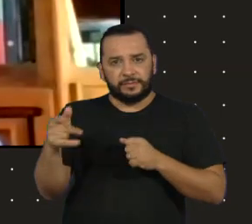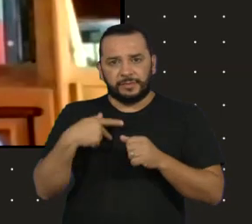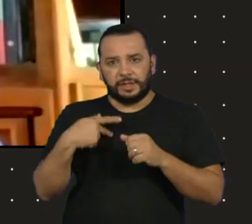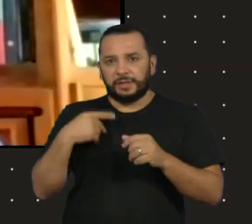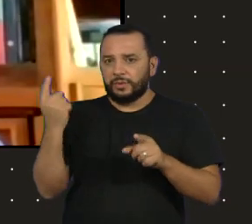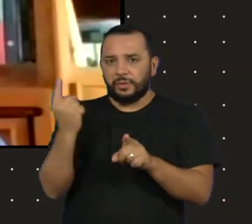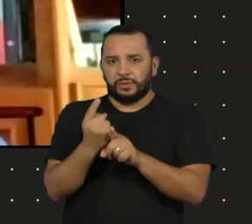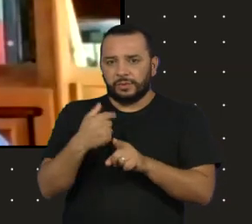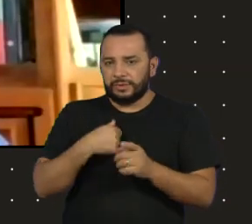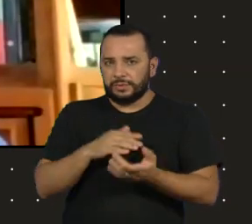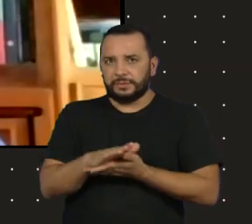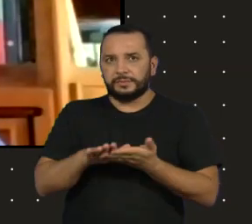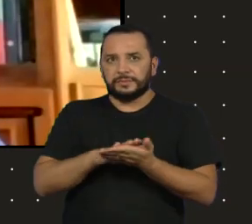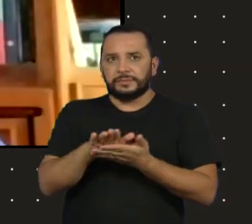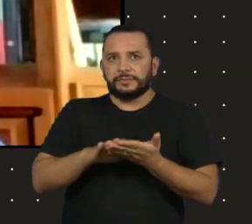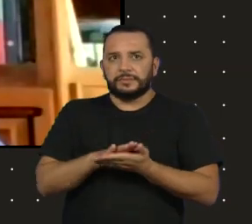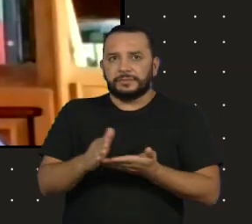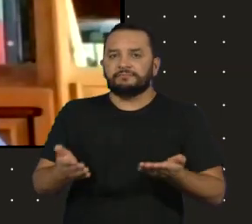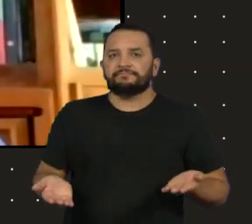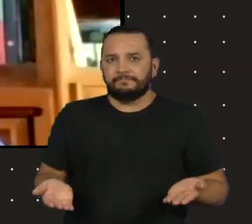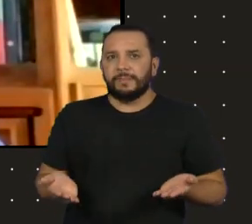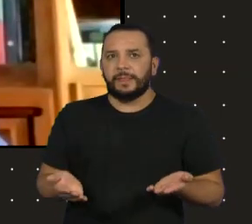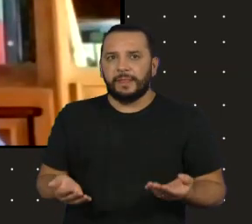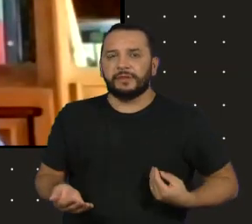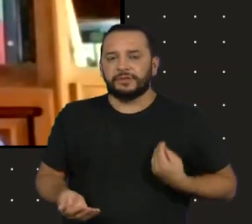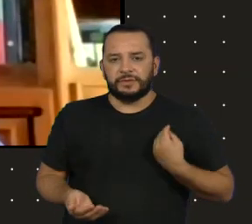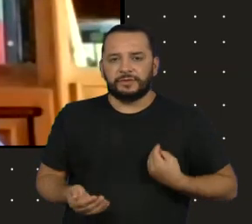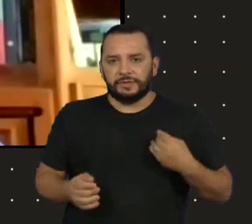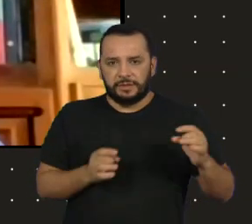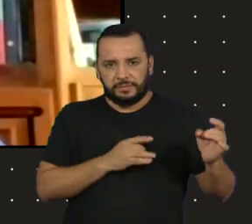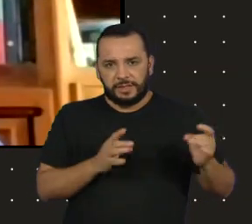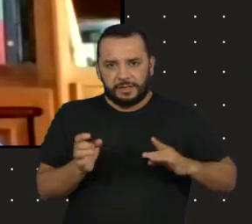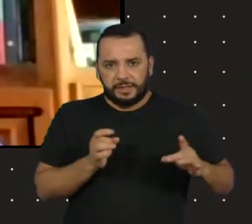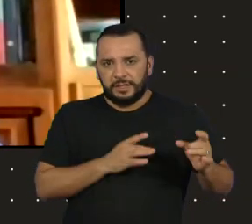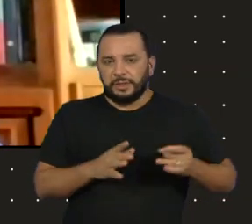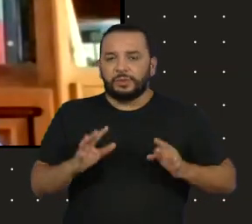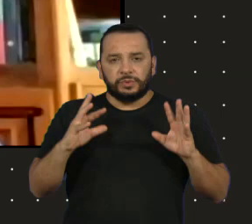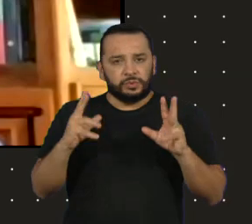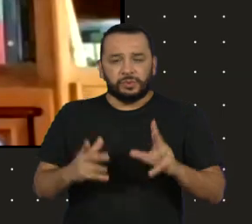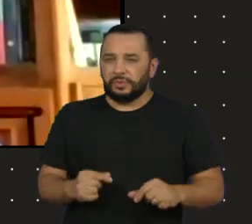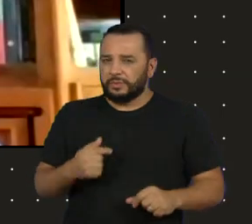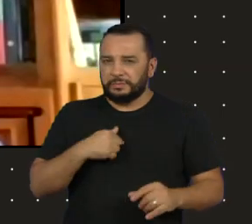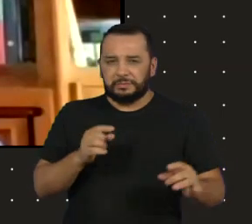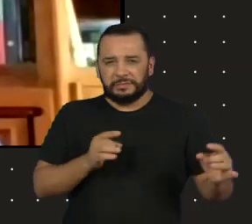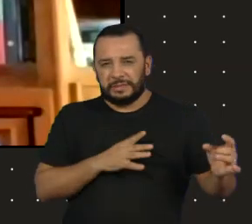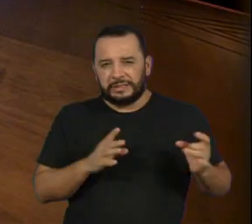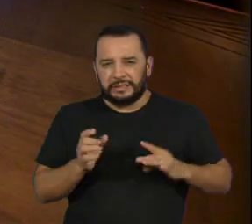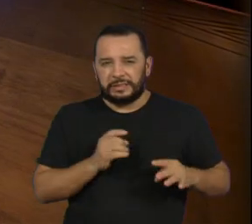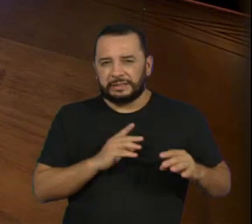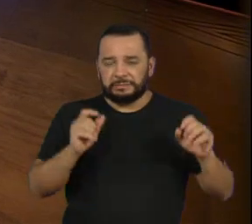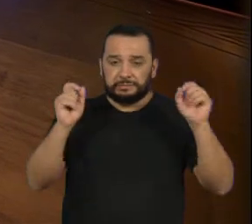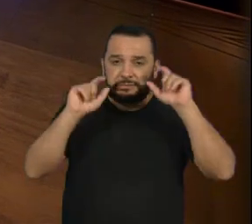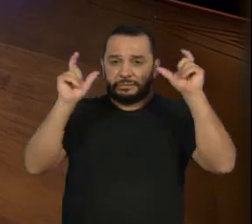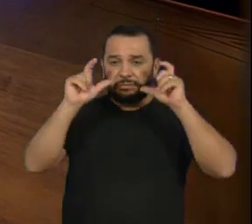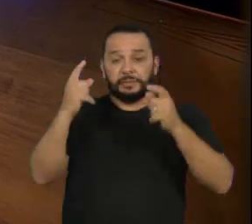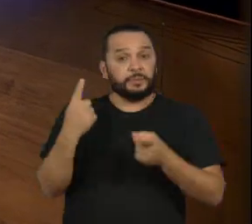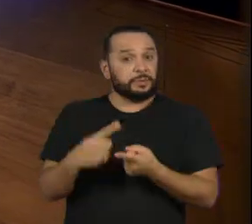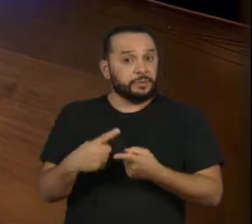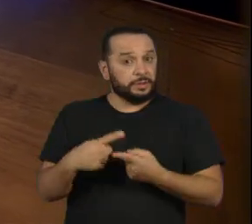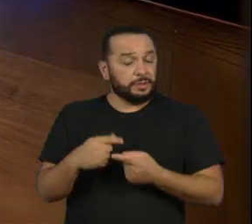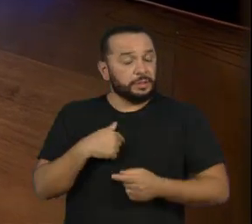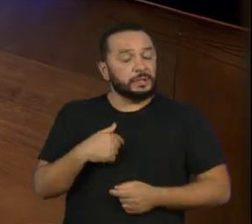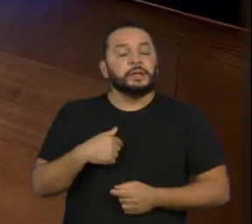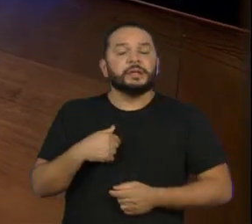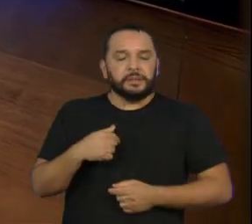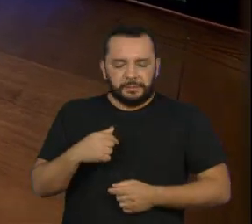não me acharam. Mas, enfim, era um pouco isso, a gente vivia amedrontado, né? Tudo era muito assustador, porque a polícia